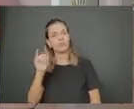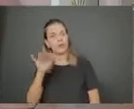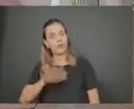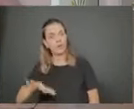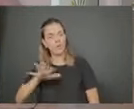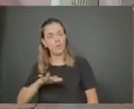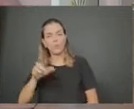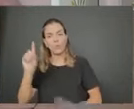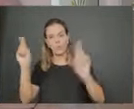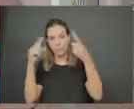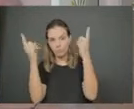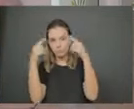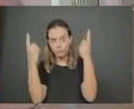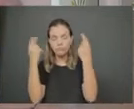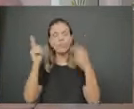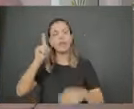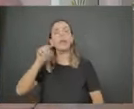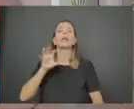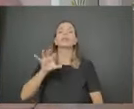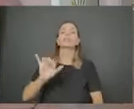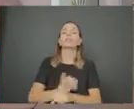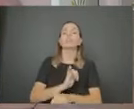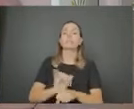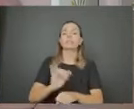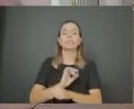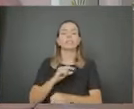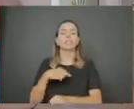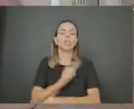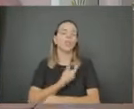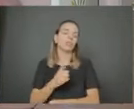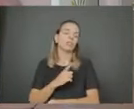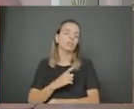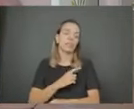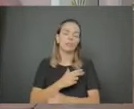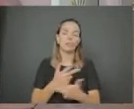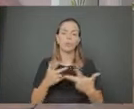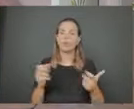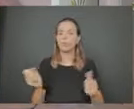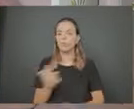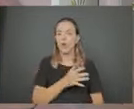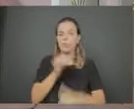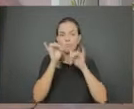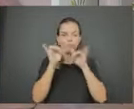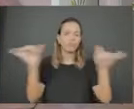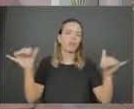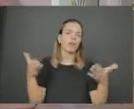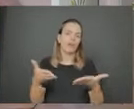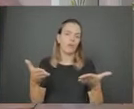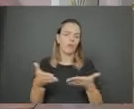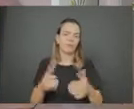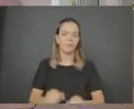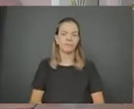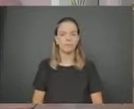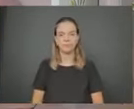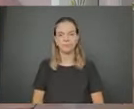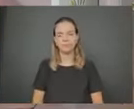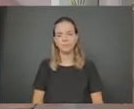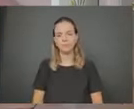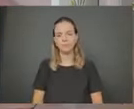são essas as medidas, assim, as novidades que nós temos para o momento. Eu